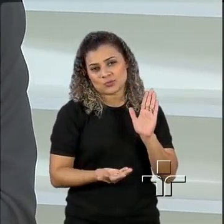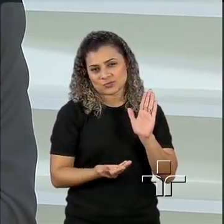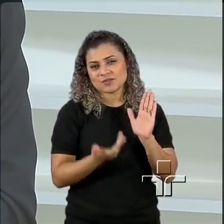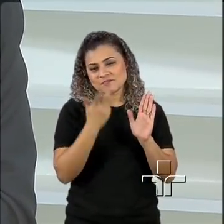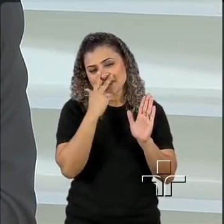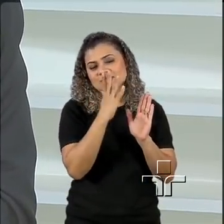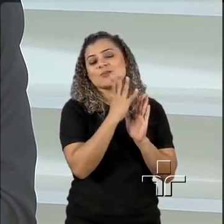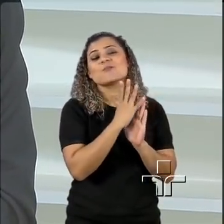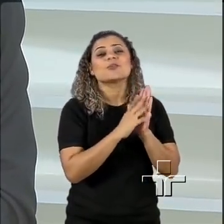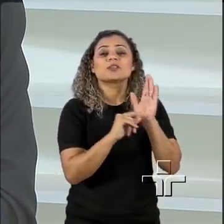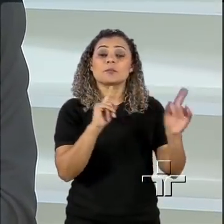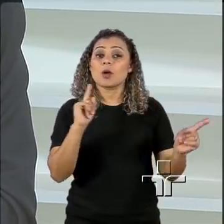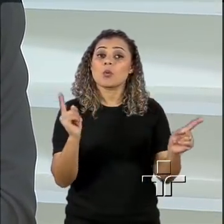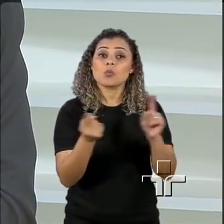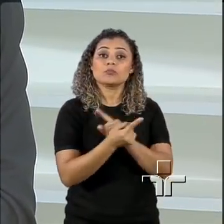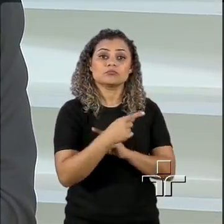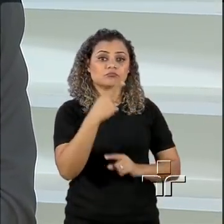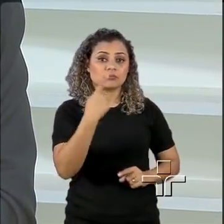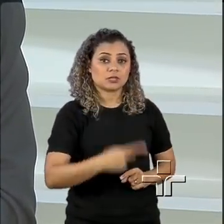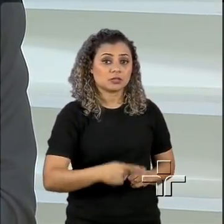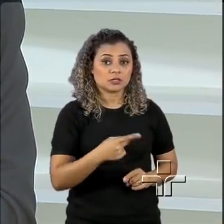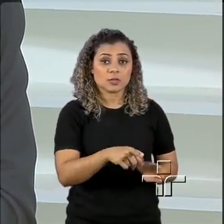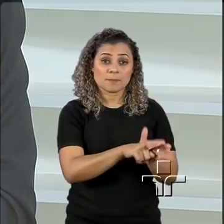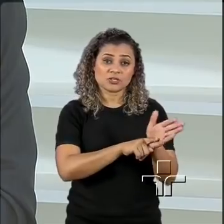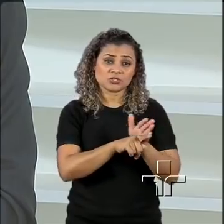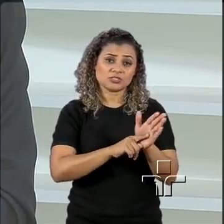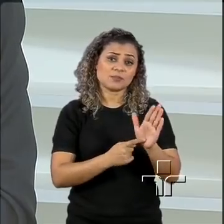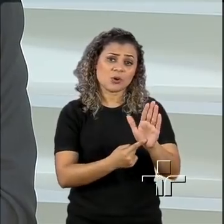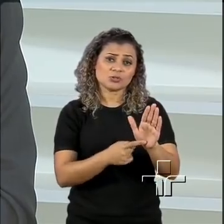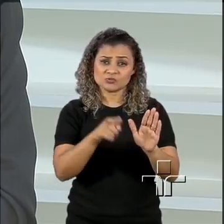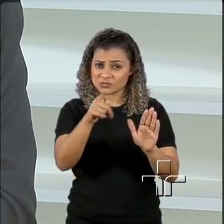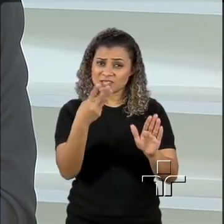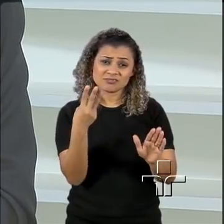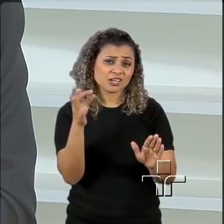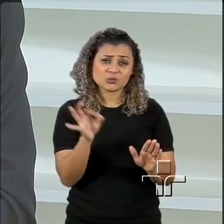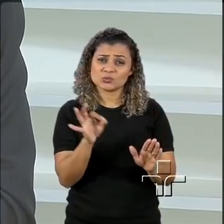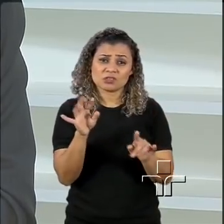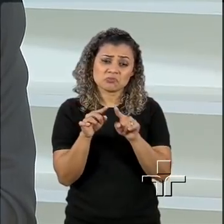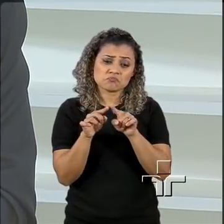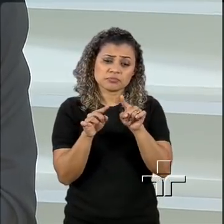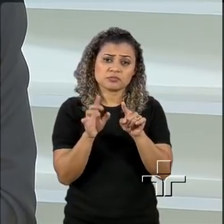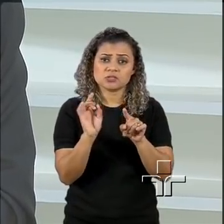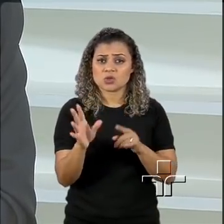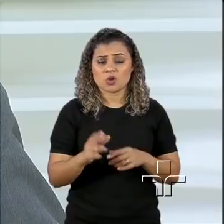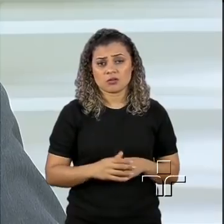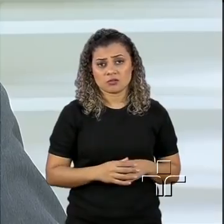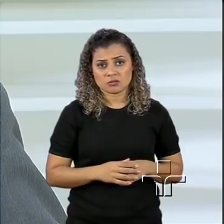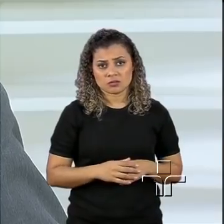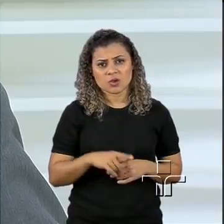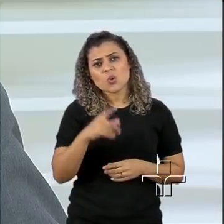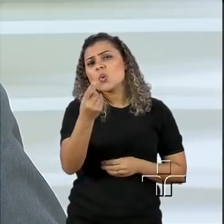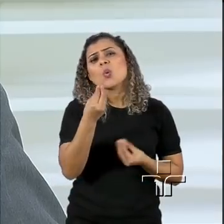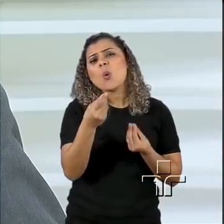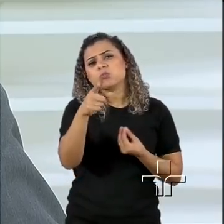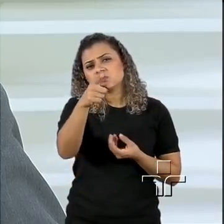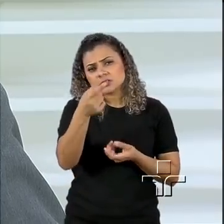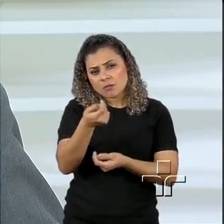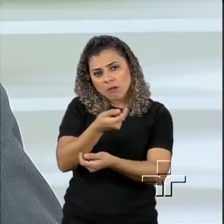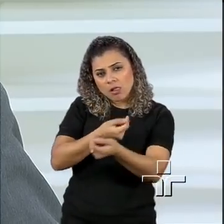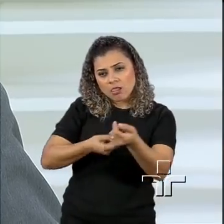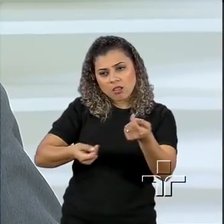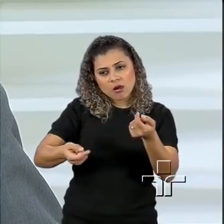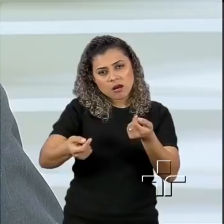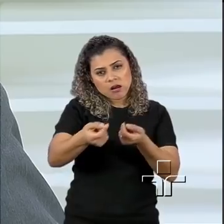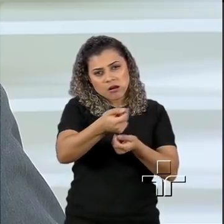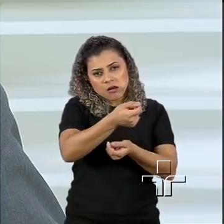tentar reverter esse cenário onde, nas pesquisas, onde o senhor aparece com 3%. Como convencer o eleitorado